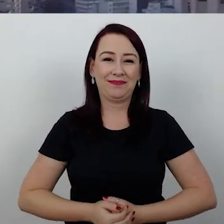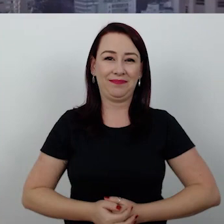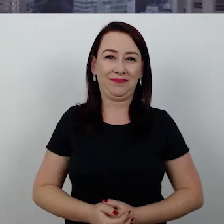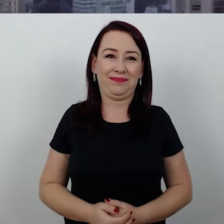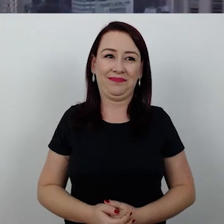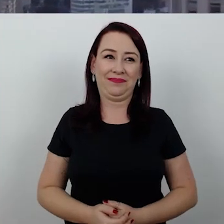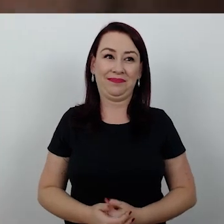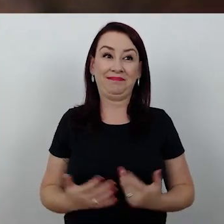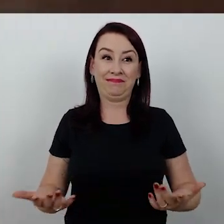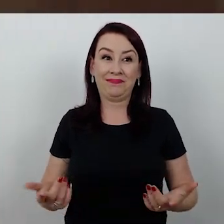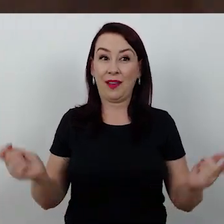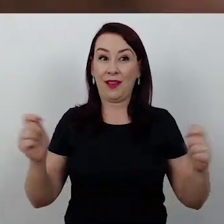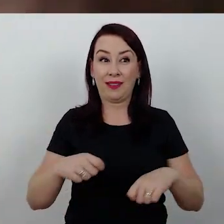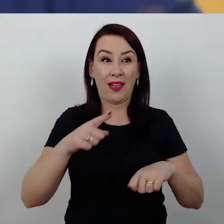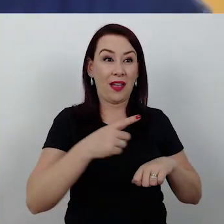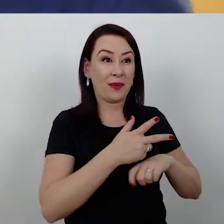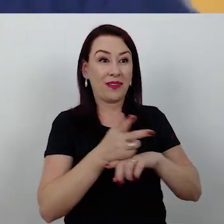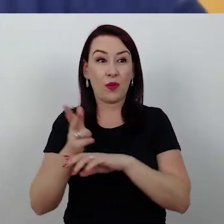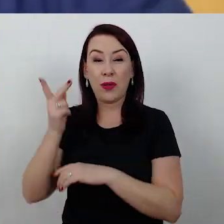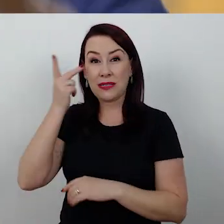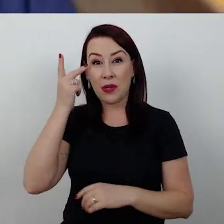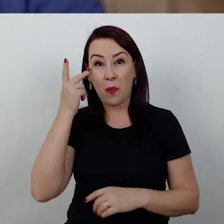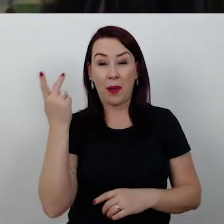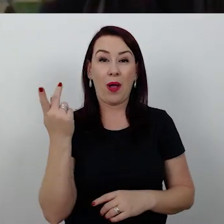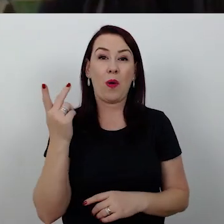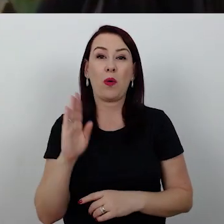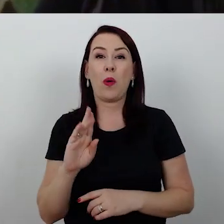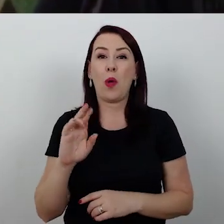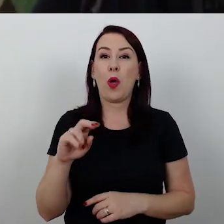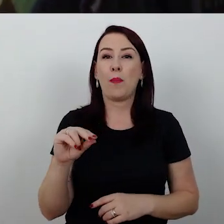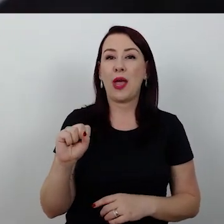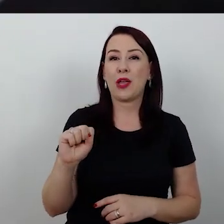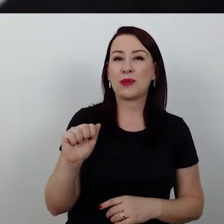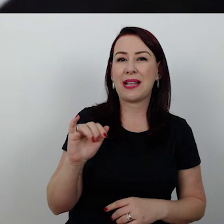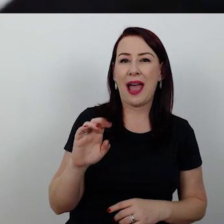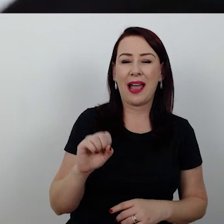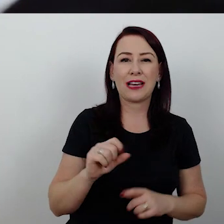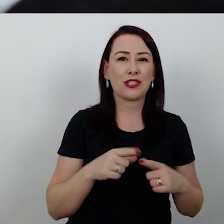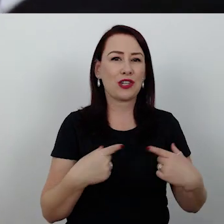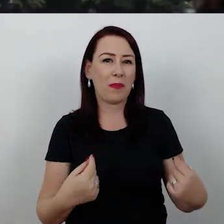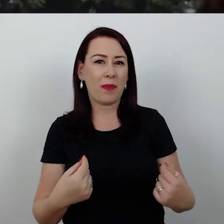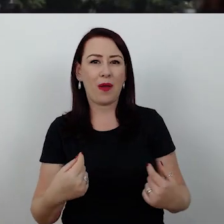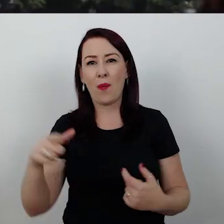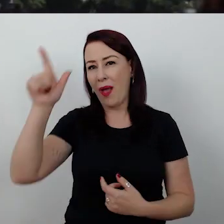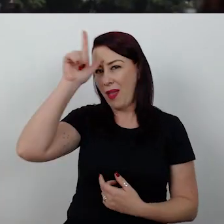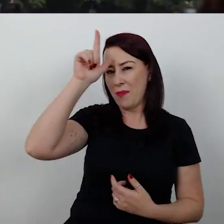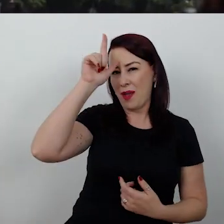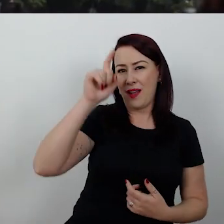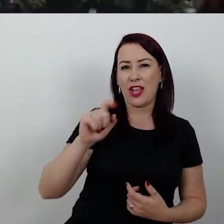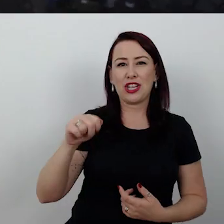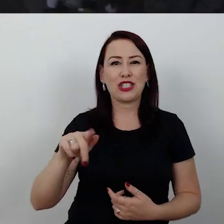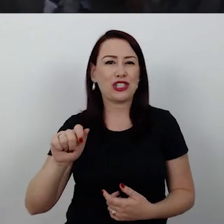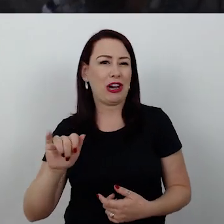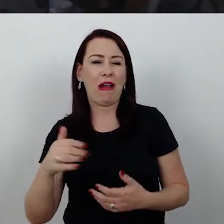A gente consegue filmar em São Paulo, Buenos Aires, Tóquio, Xangai, Alemanha, o que